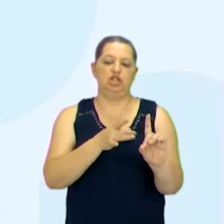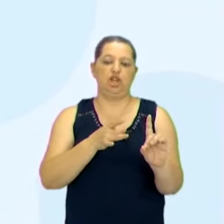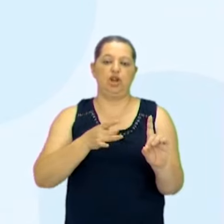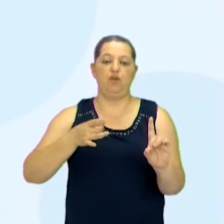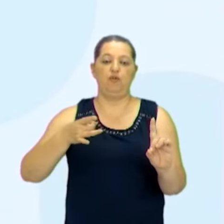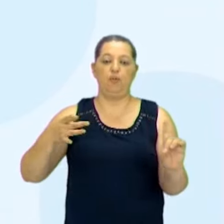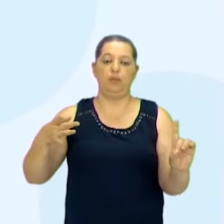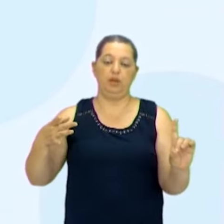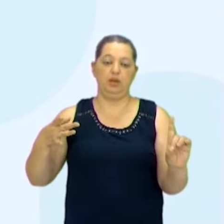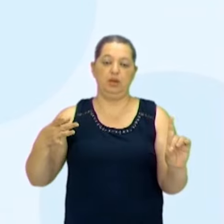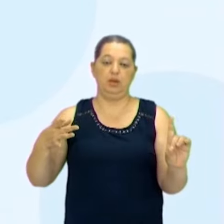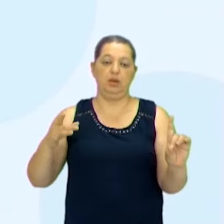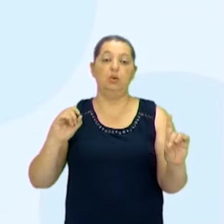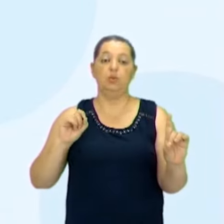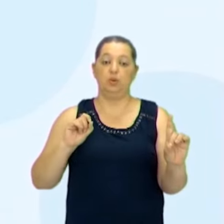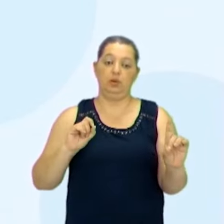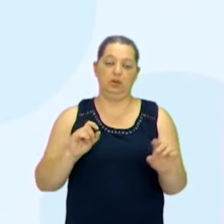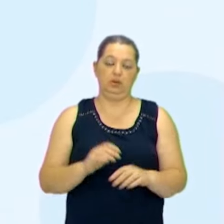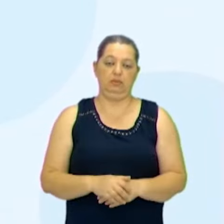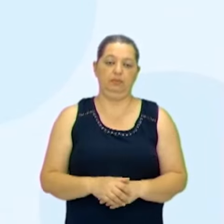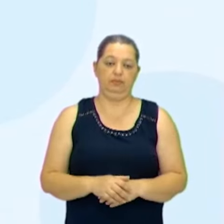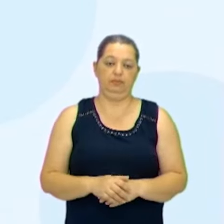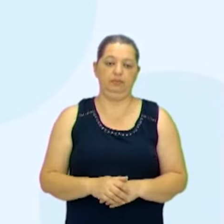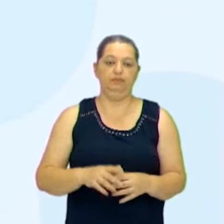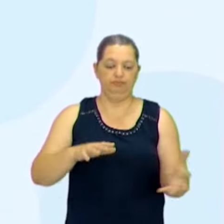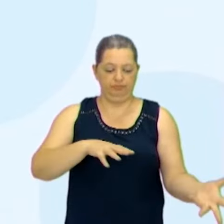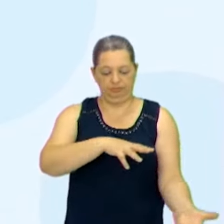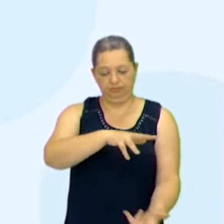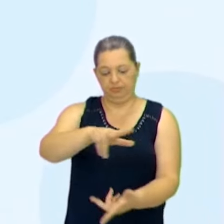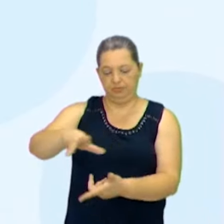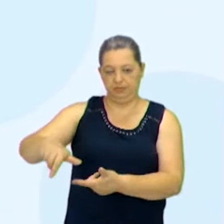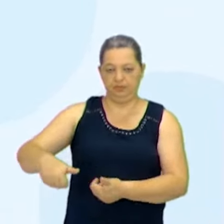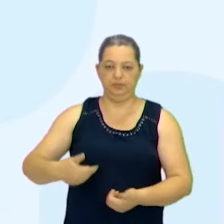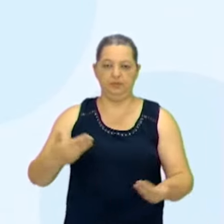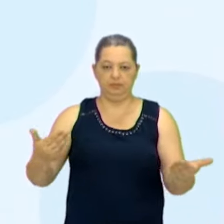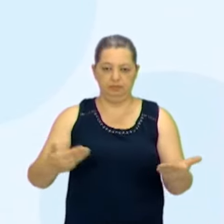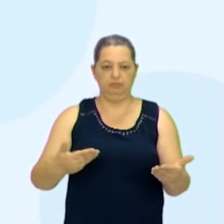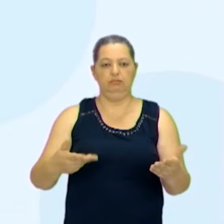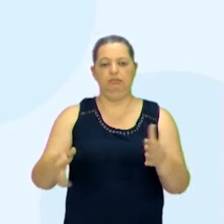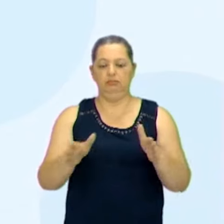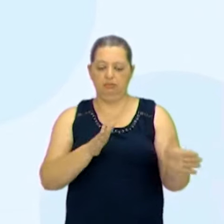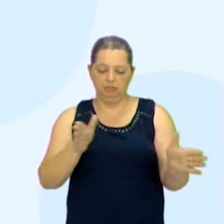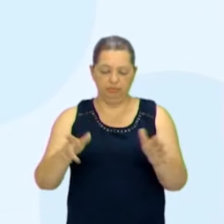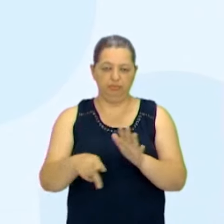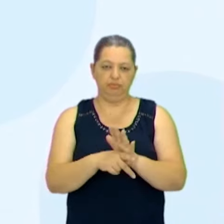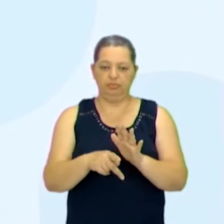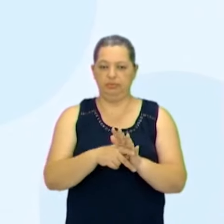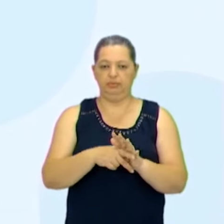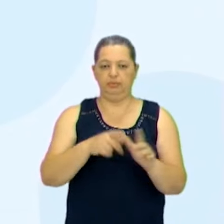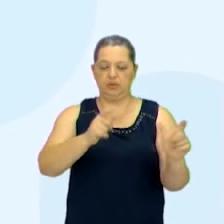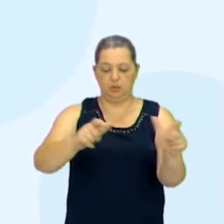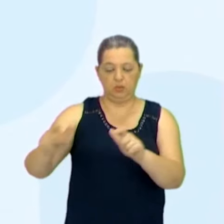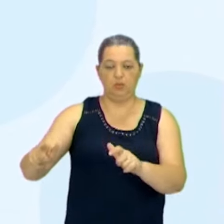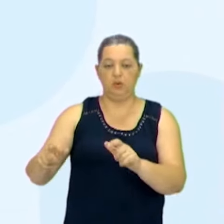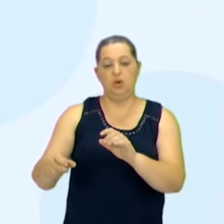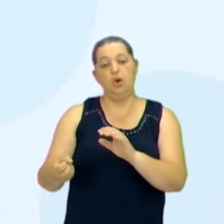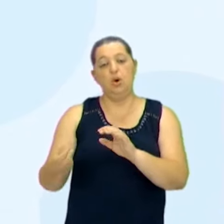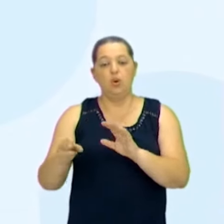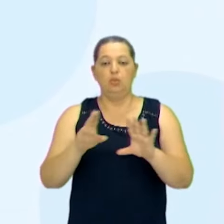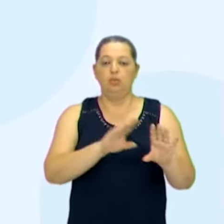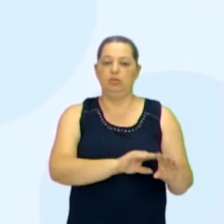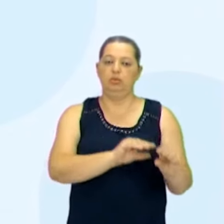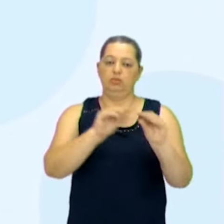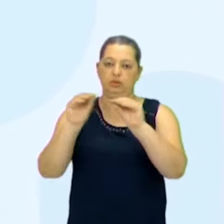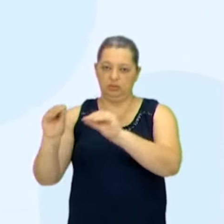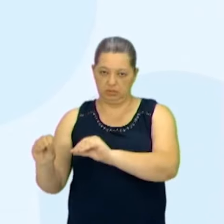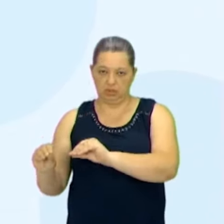de xenofobia. Em um mundo globalizado como o nosso, transitar em vários territórios ou mesmo migrar para outro estado